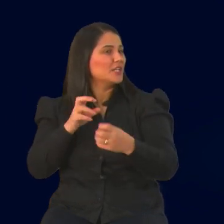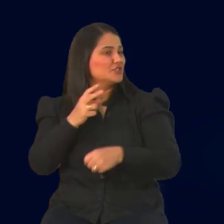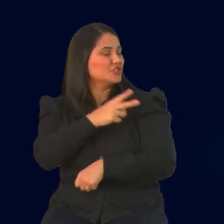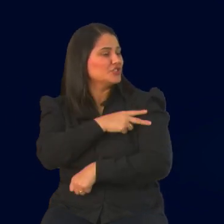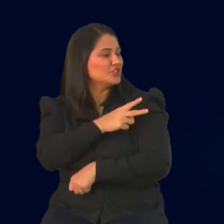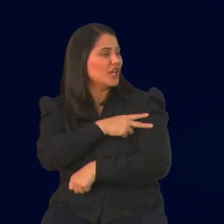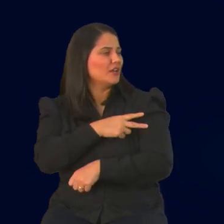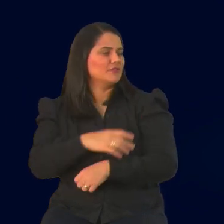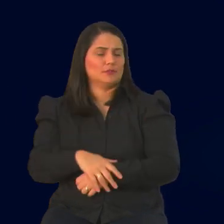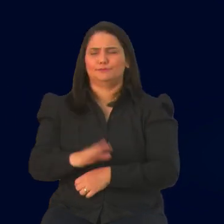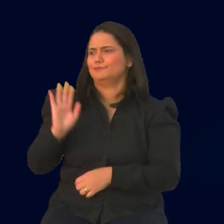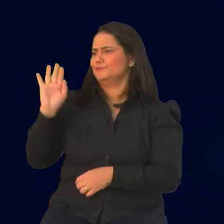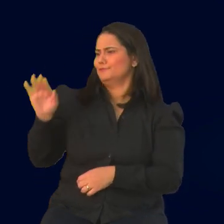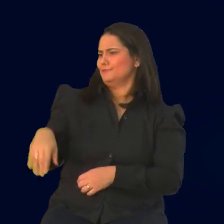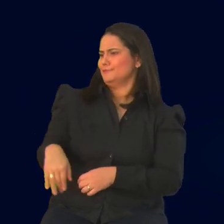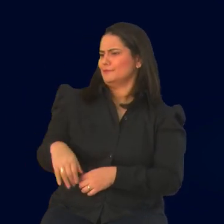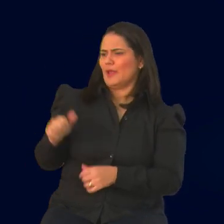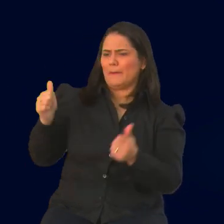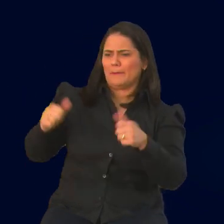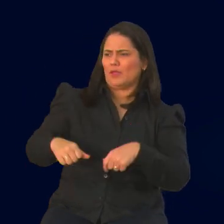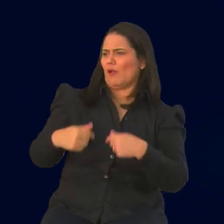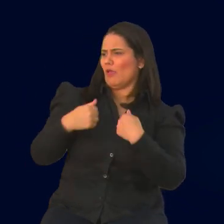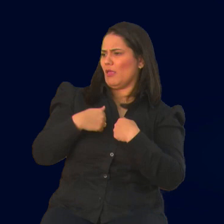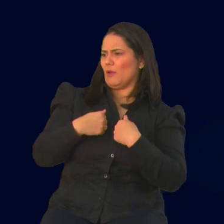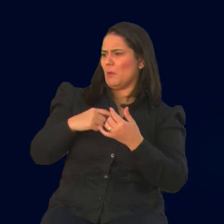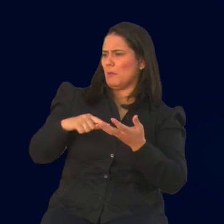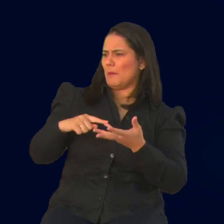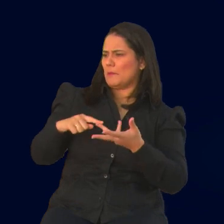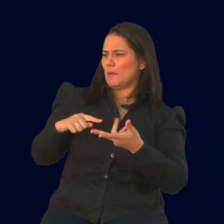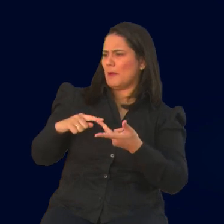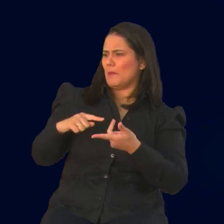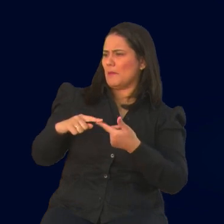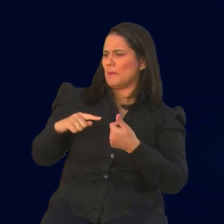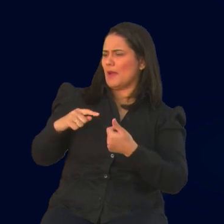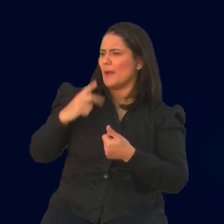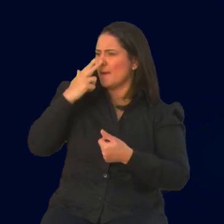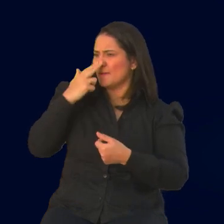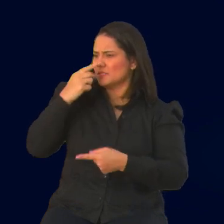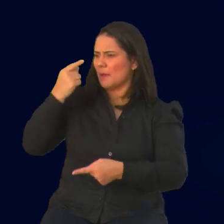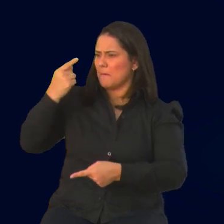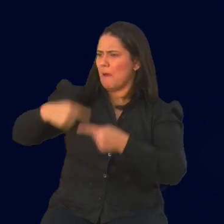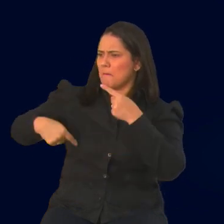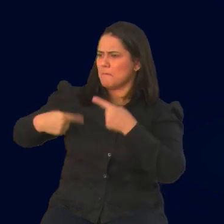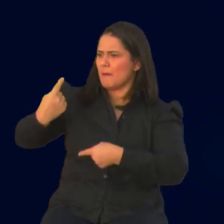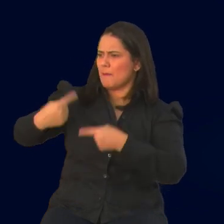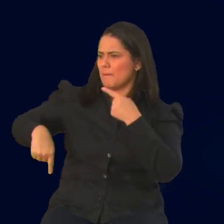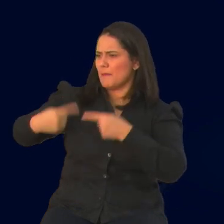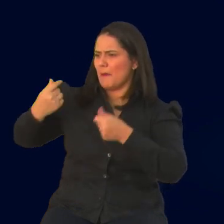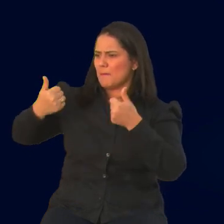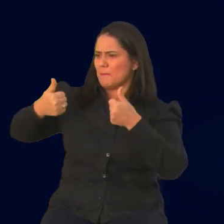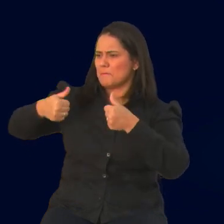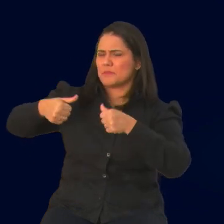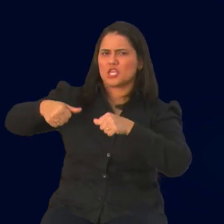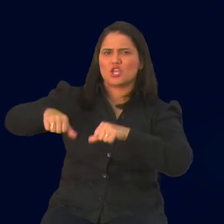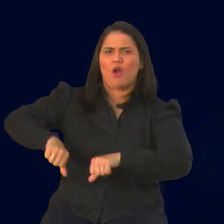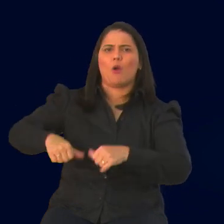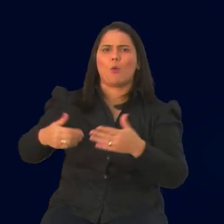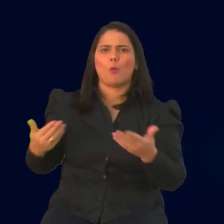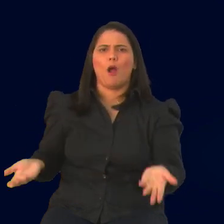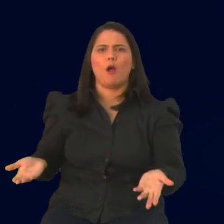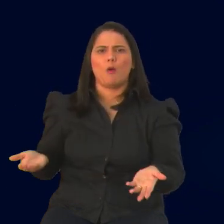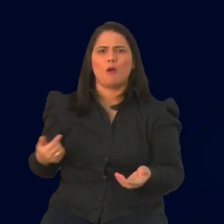Isso não é nada, pior é o quê? E aí a pessoa vai competindo por quem tem a pior tragédia, quem teve o